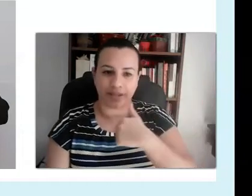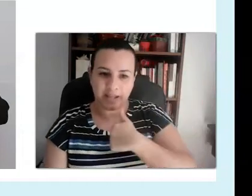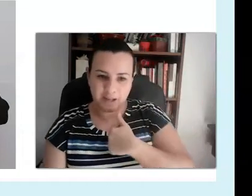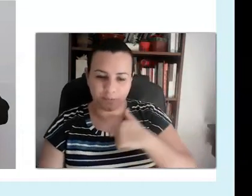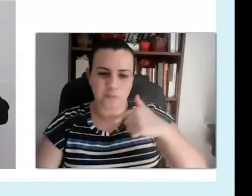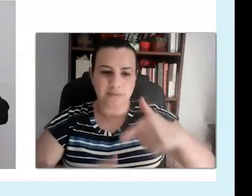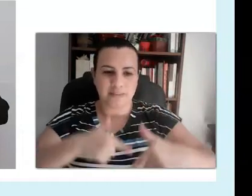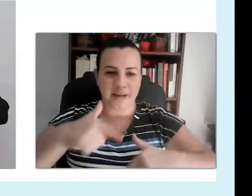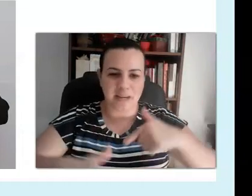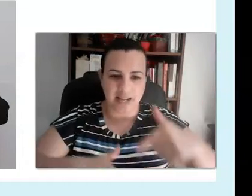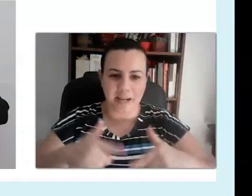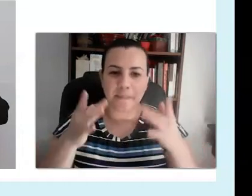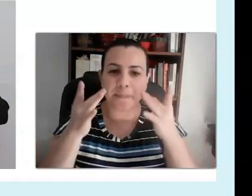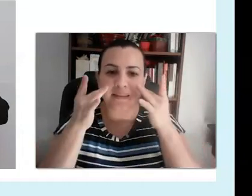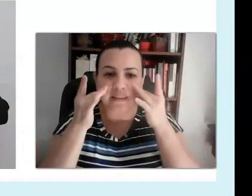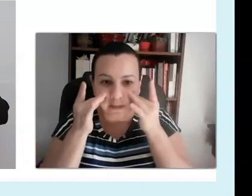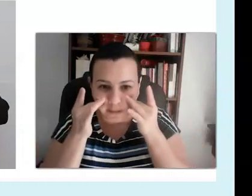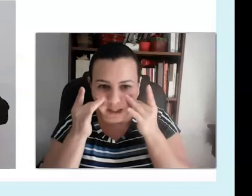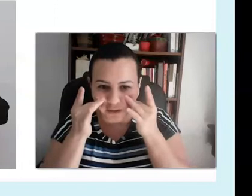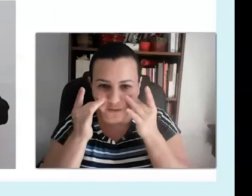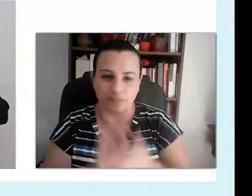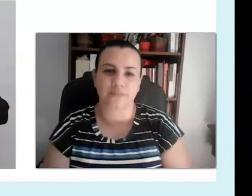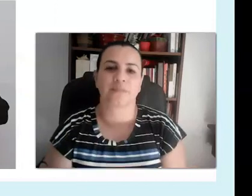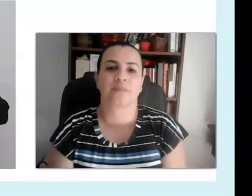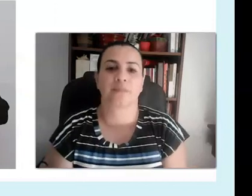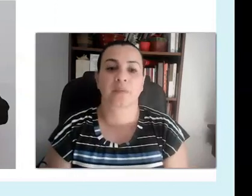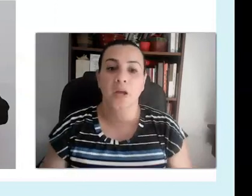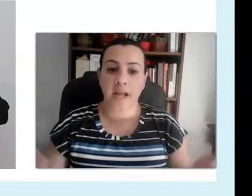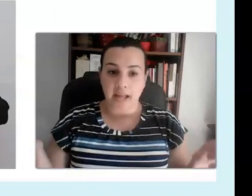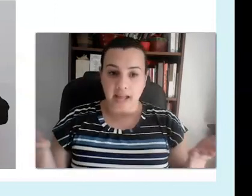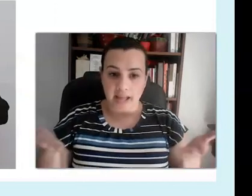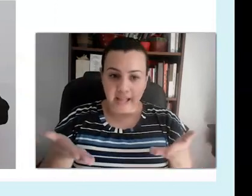passado, eu trabalhei presencialmente.